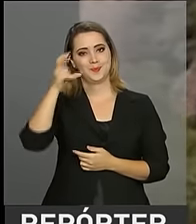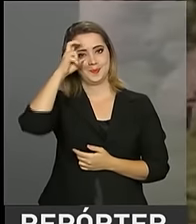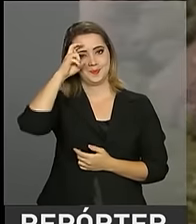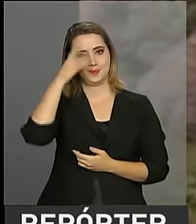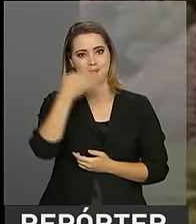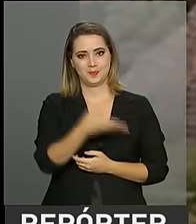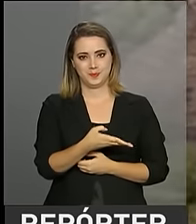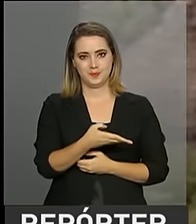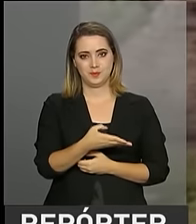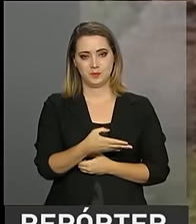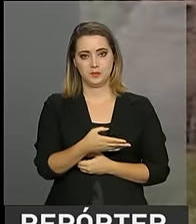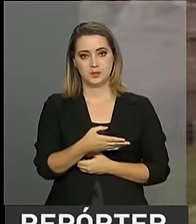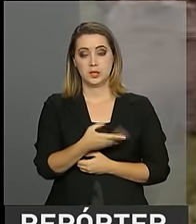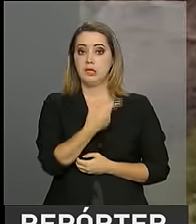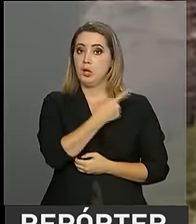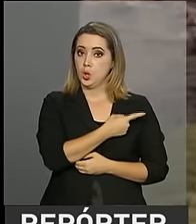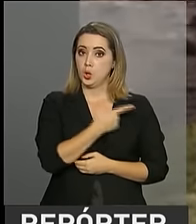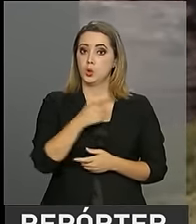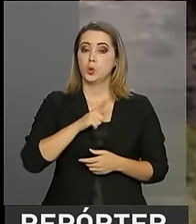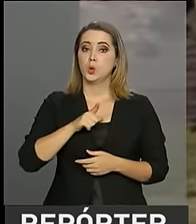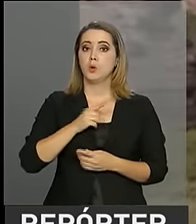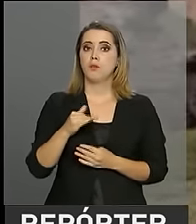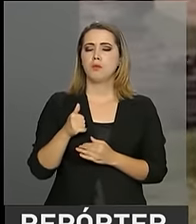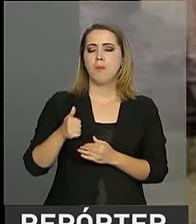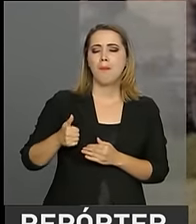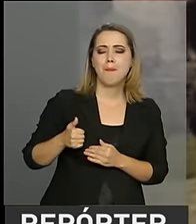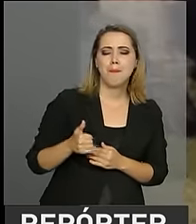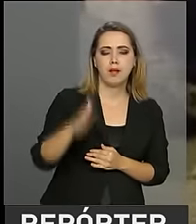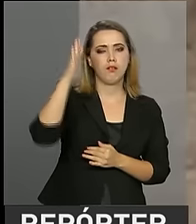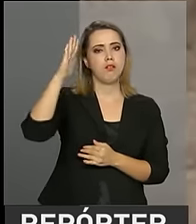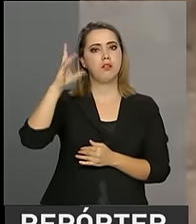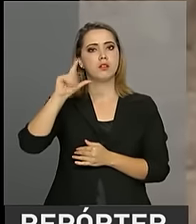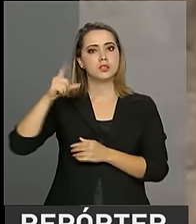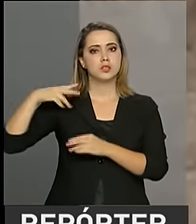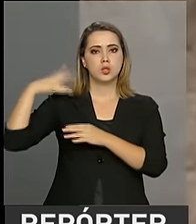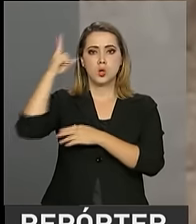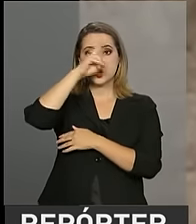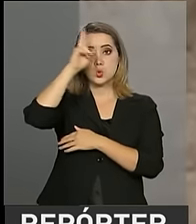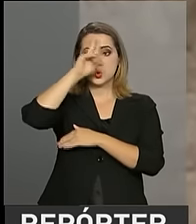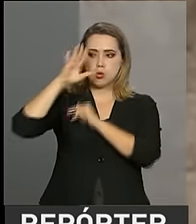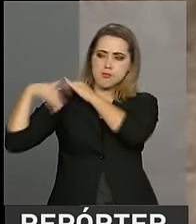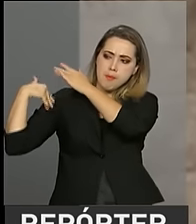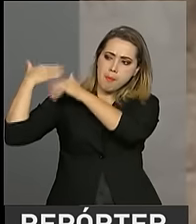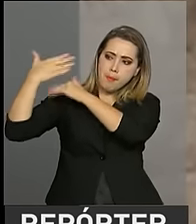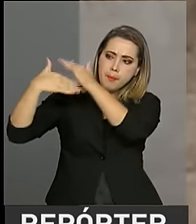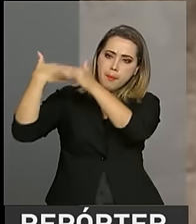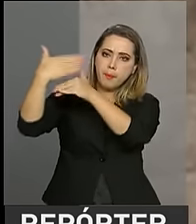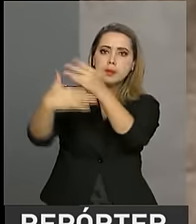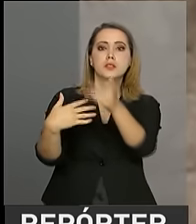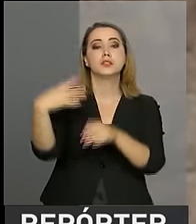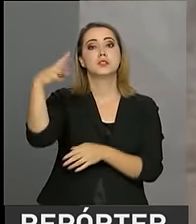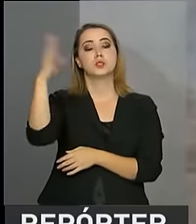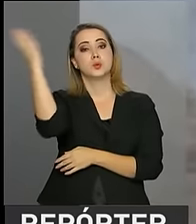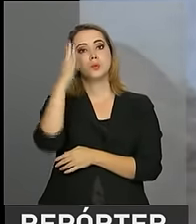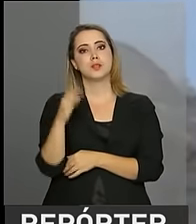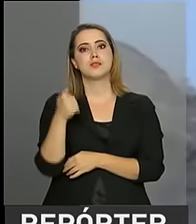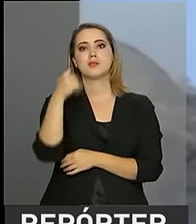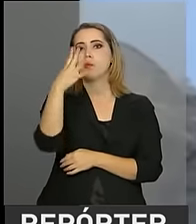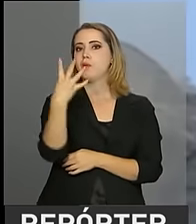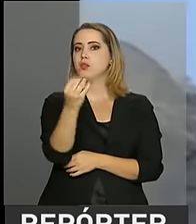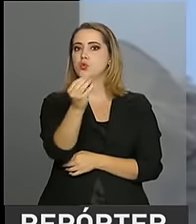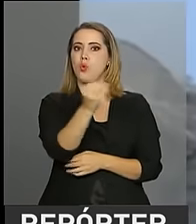Parque Nacional da Serra da capivara fica o maior registro da pré-história do Brasil São 400 sítios